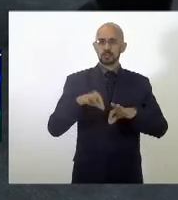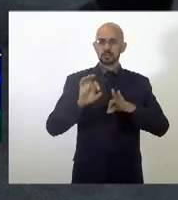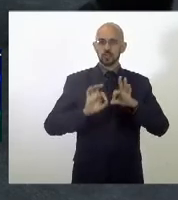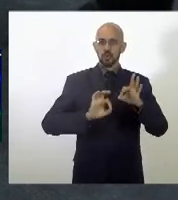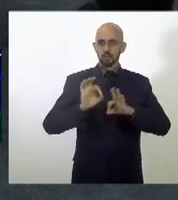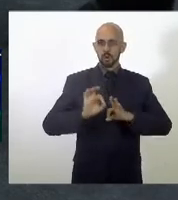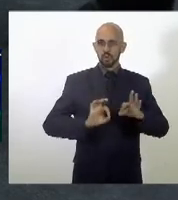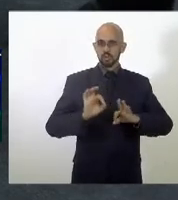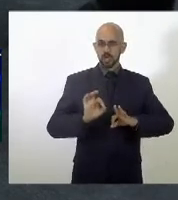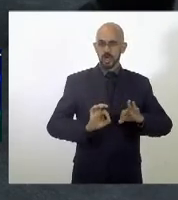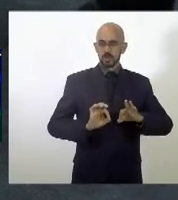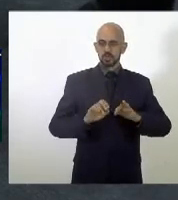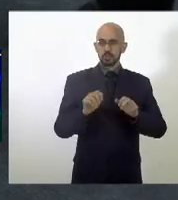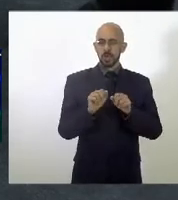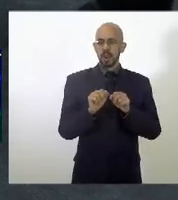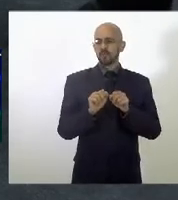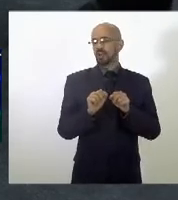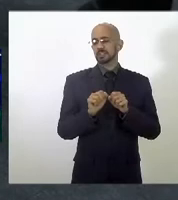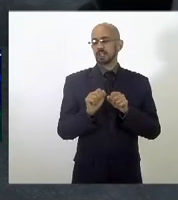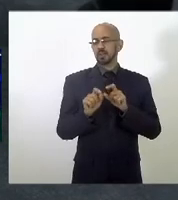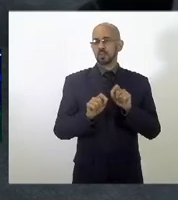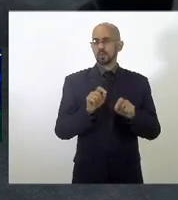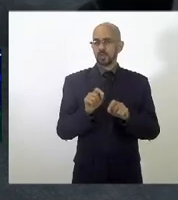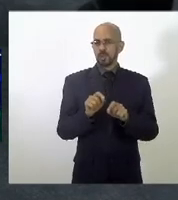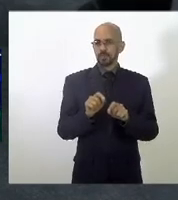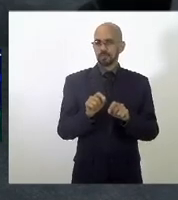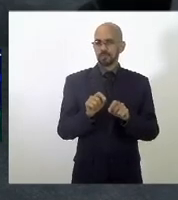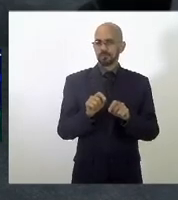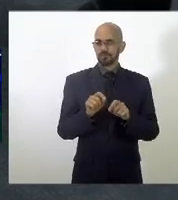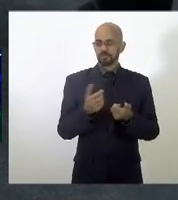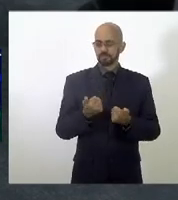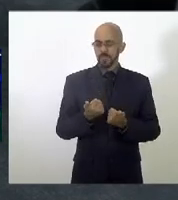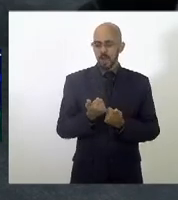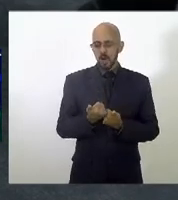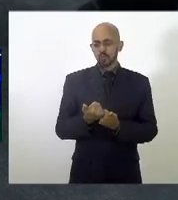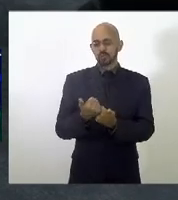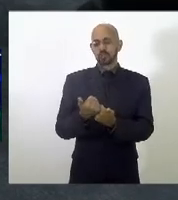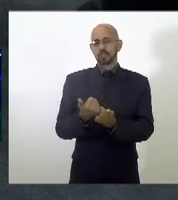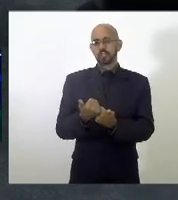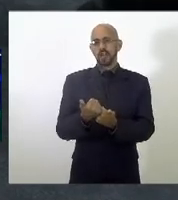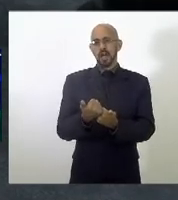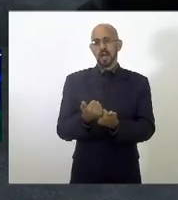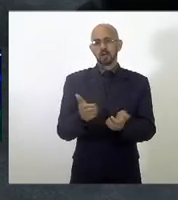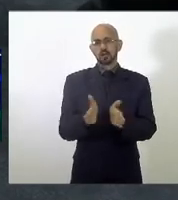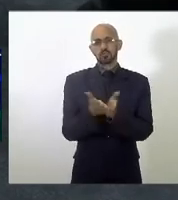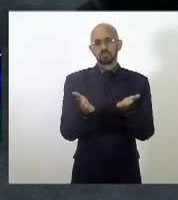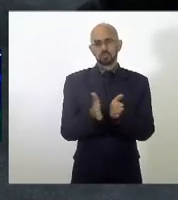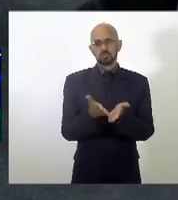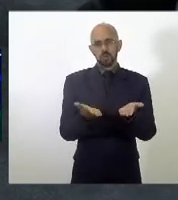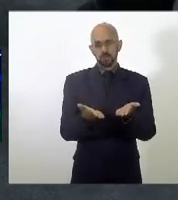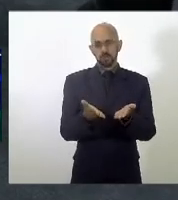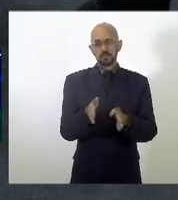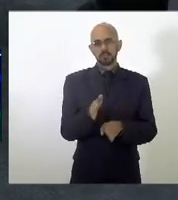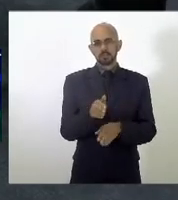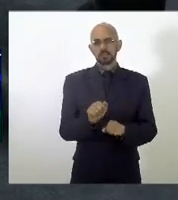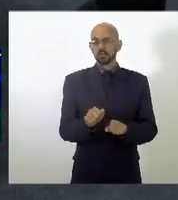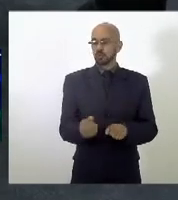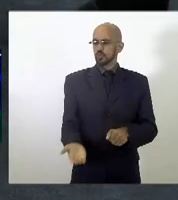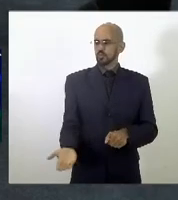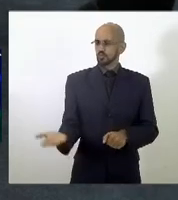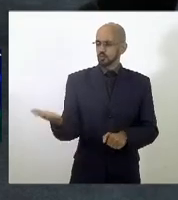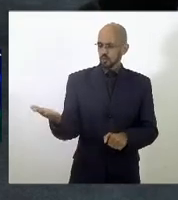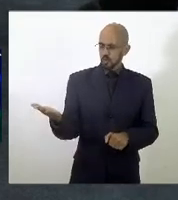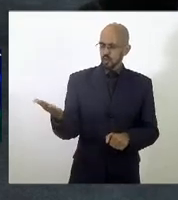atender fortemente, né, aqueles que mais necessitam, que o senhor